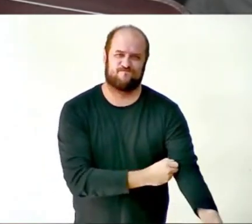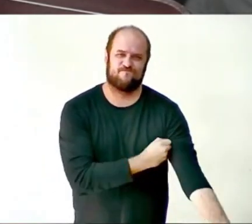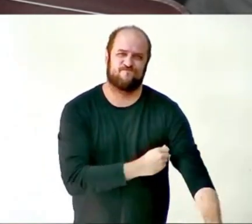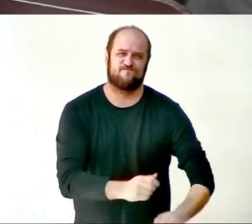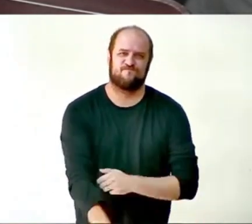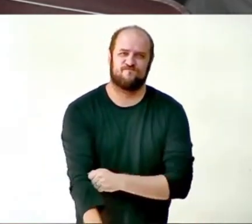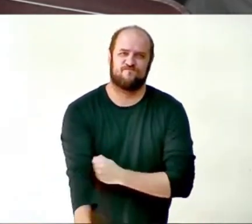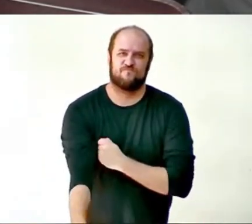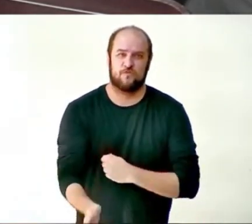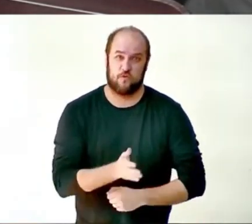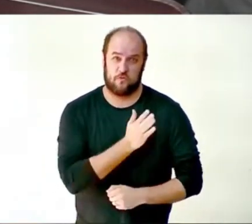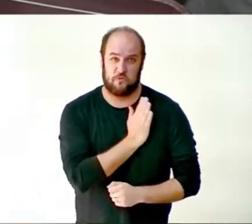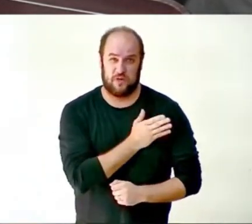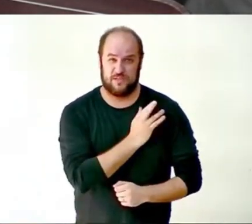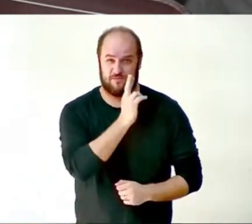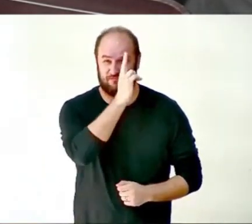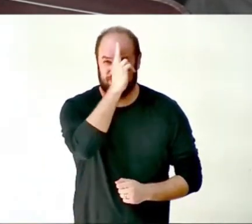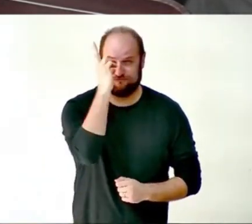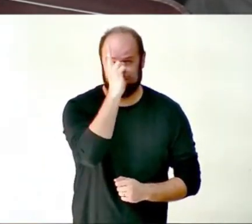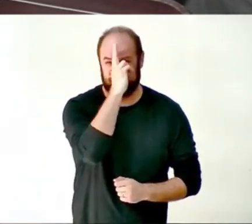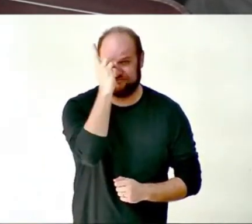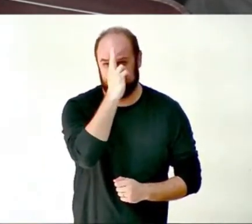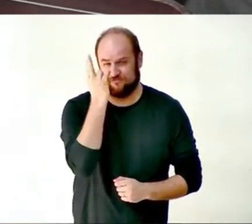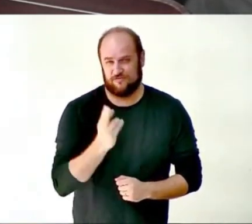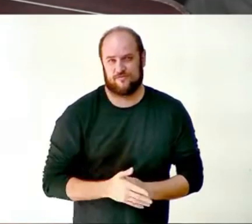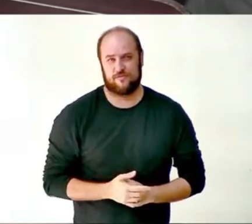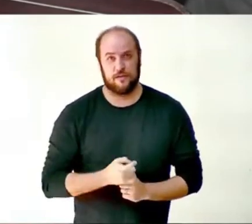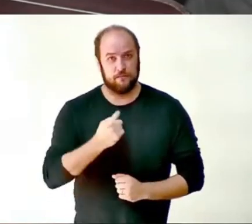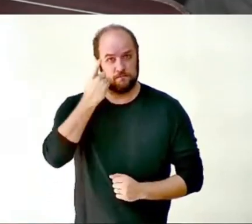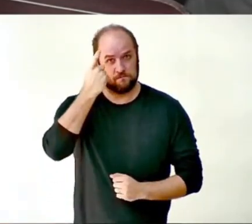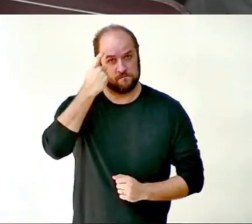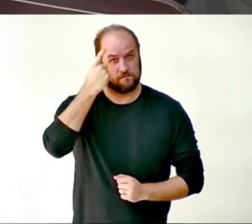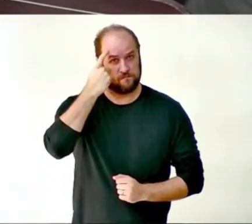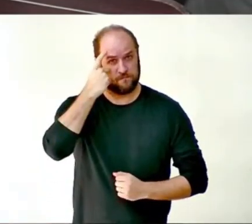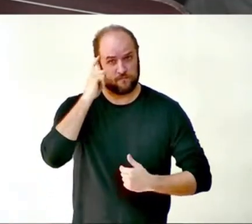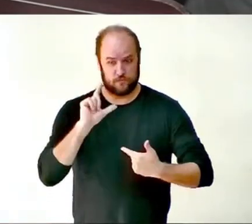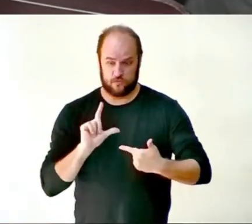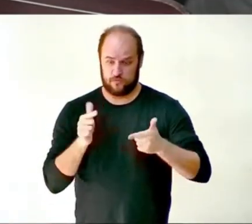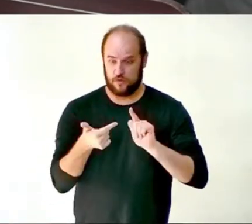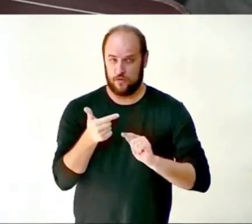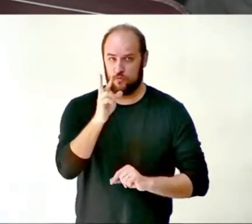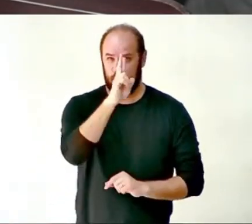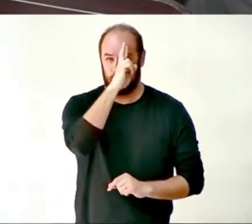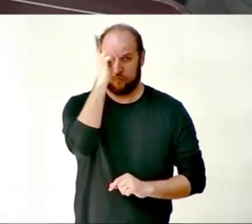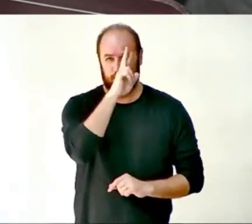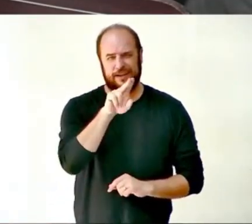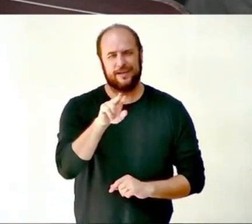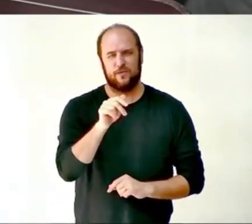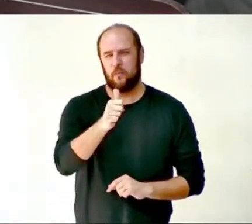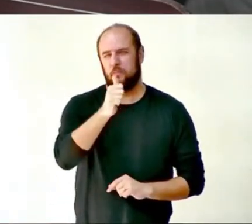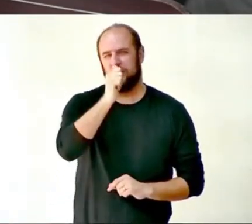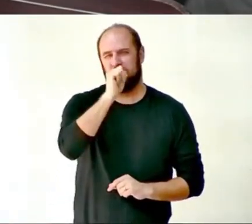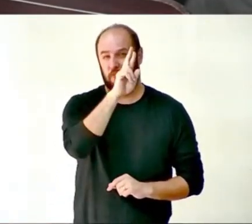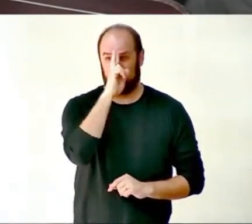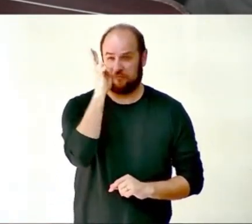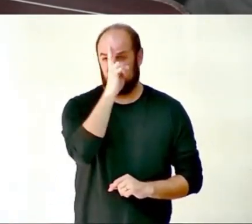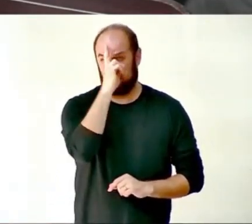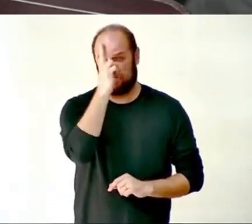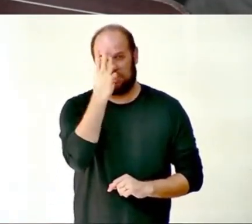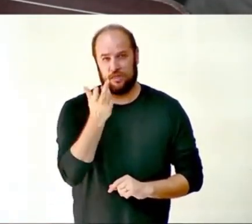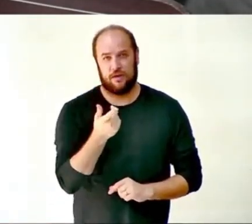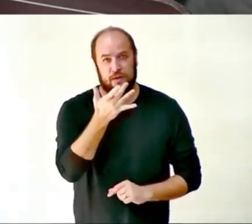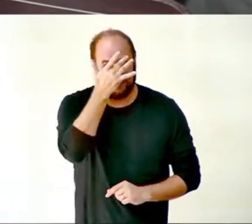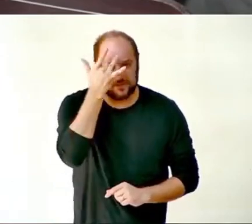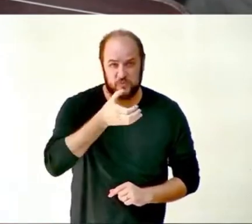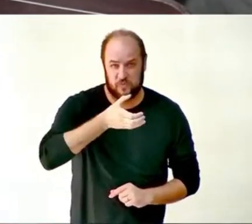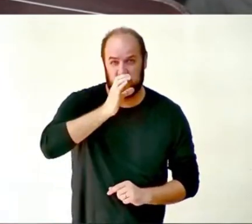inebriado. O contrário da sobriedade é a ebriedade, ou aquilo que as pessoas que bebem